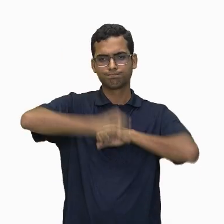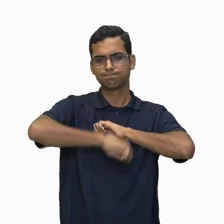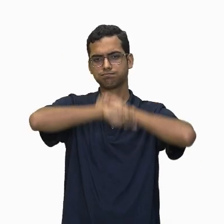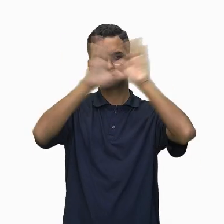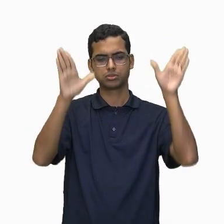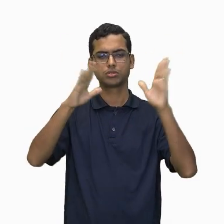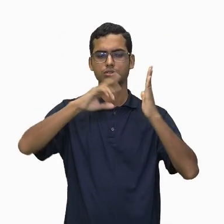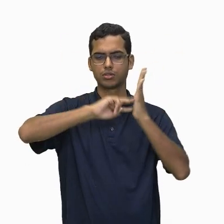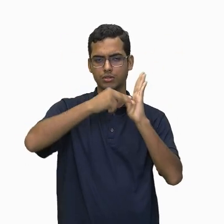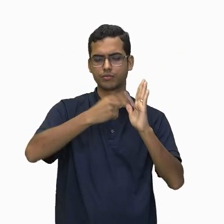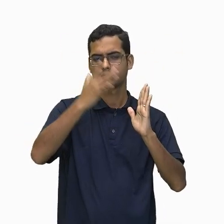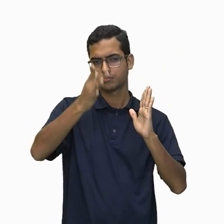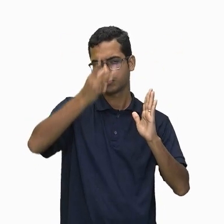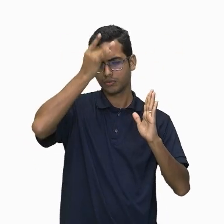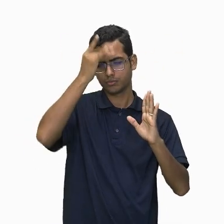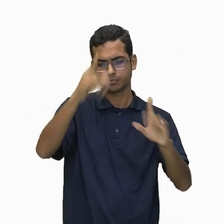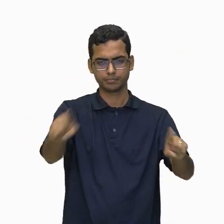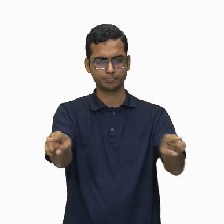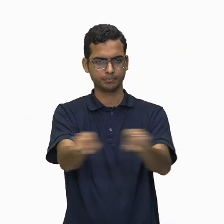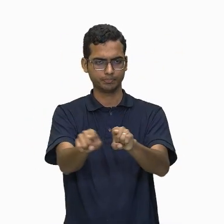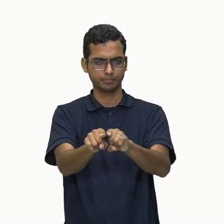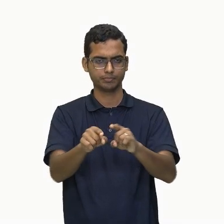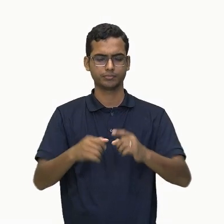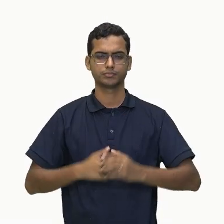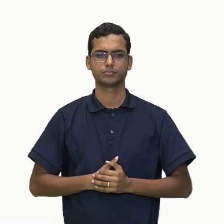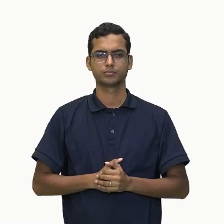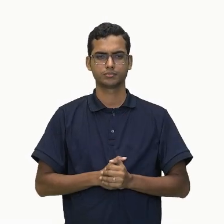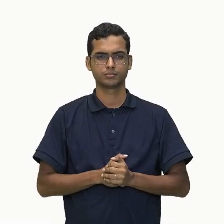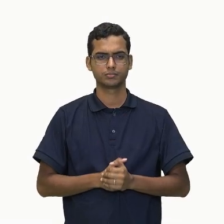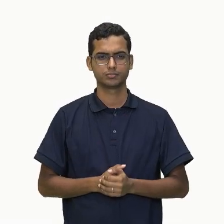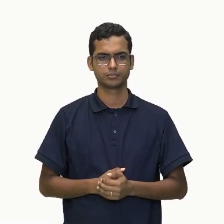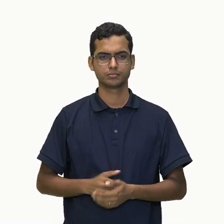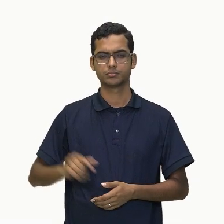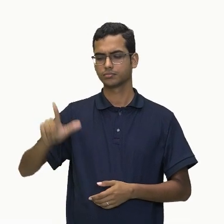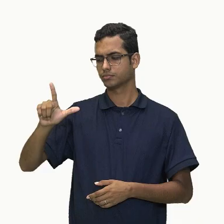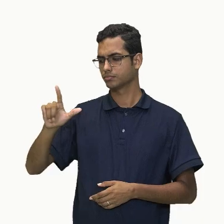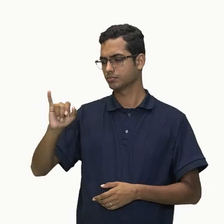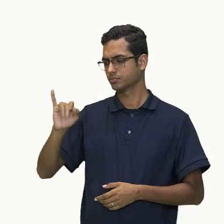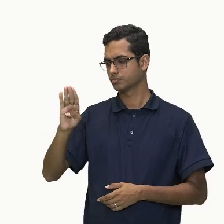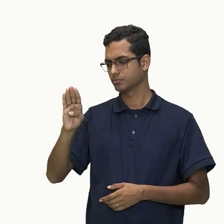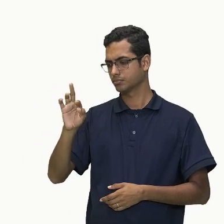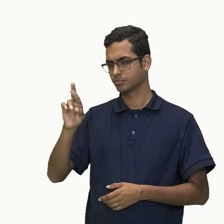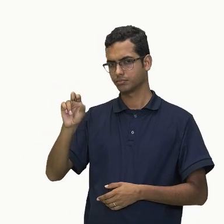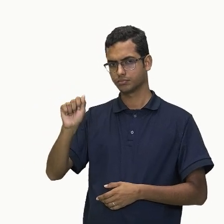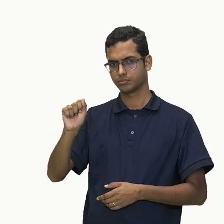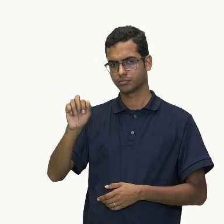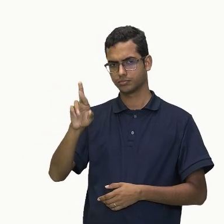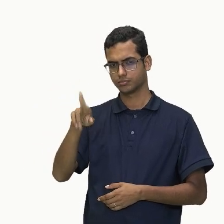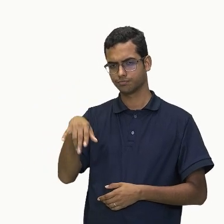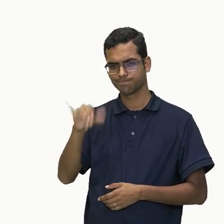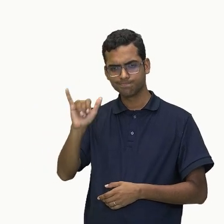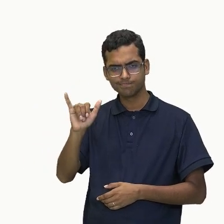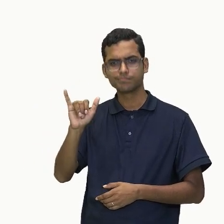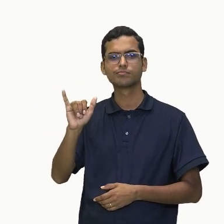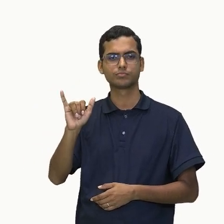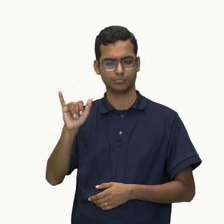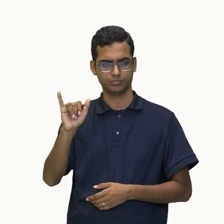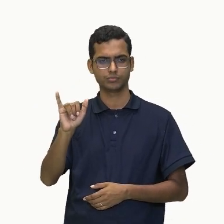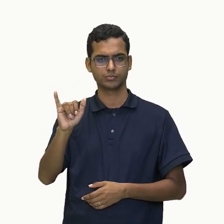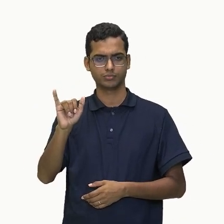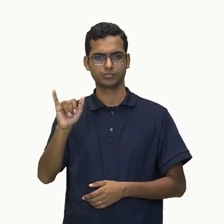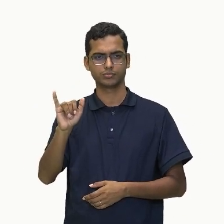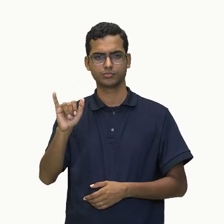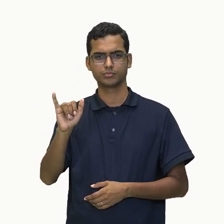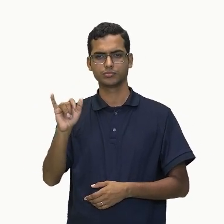está abreviada, né? Então, library, library. Vocês sabiam que library é um falso cognato, é